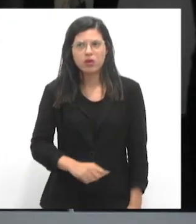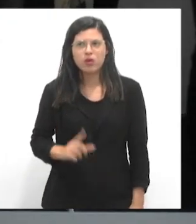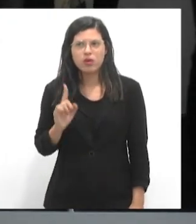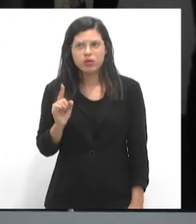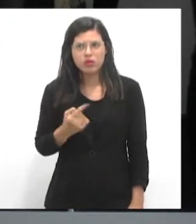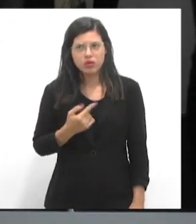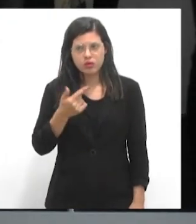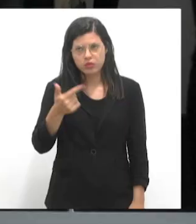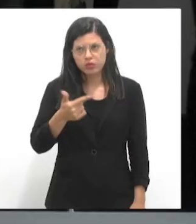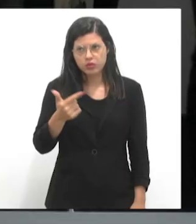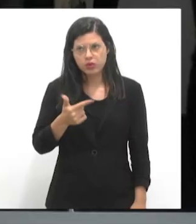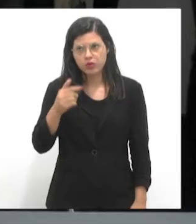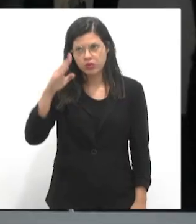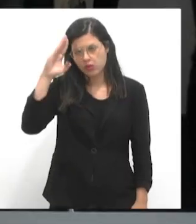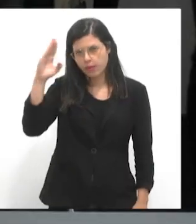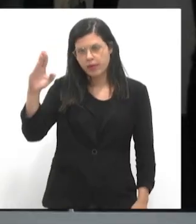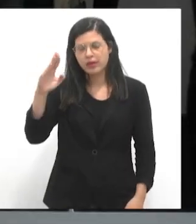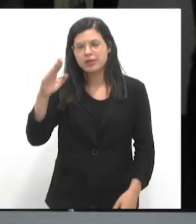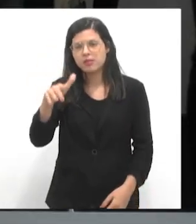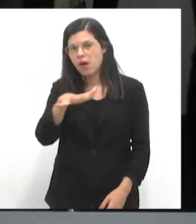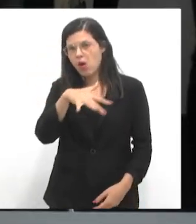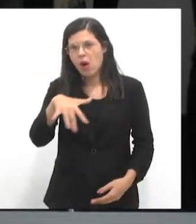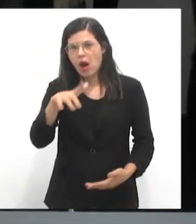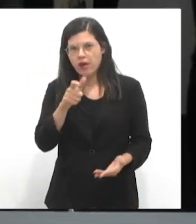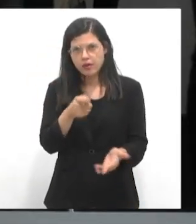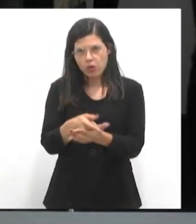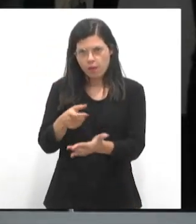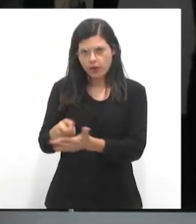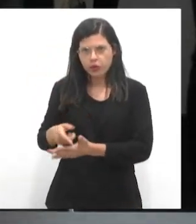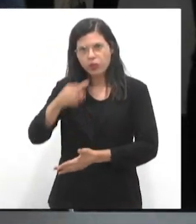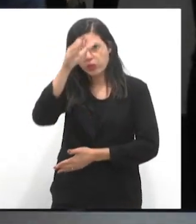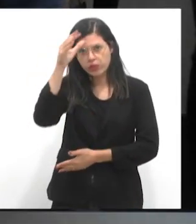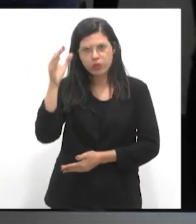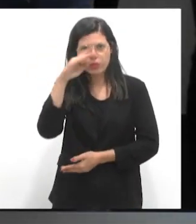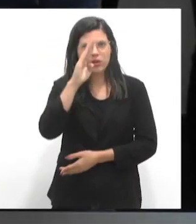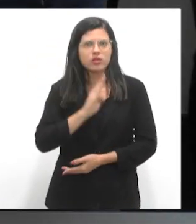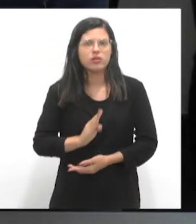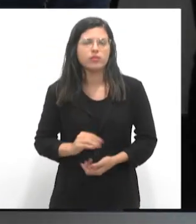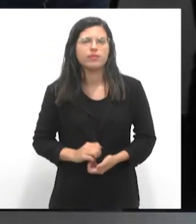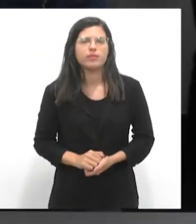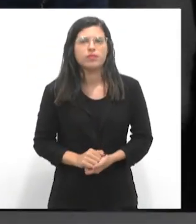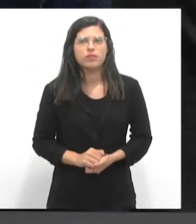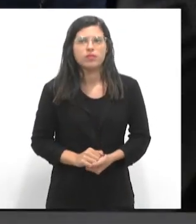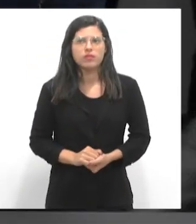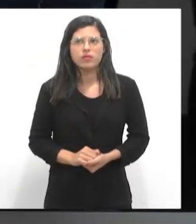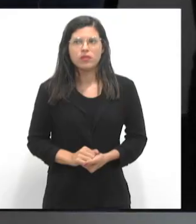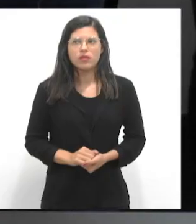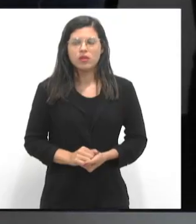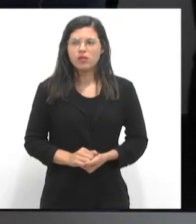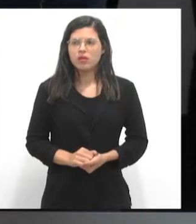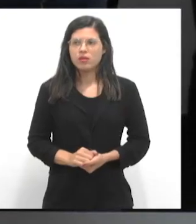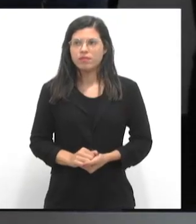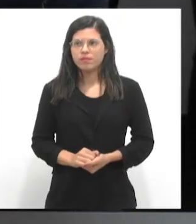2º maior mercado consumidor do Brasil. Bom, e o critério de